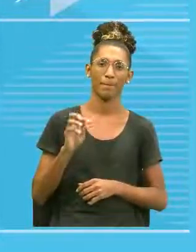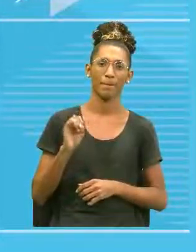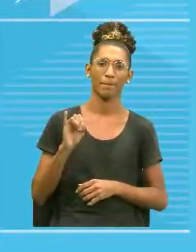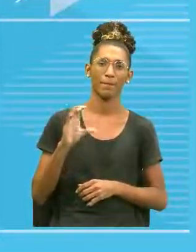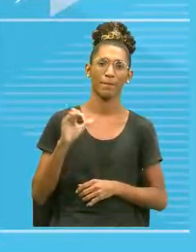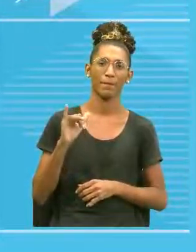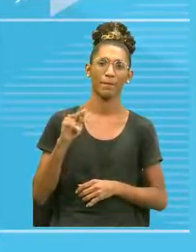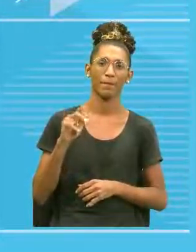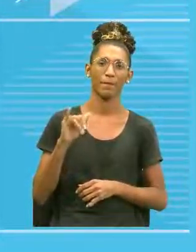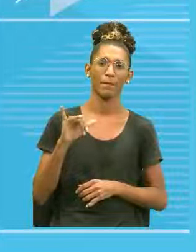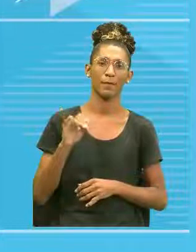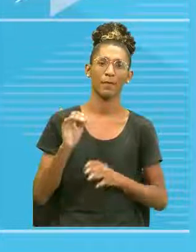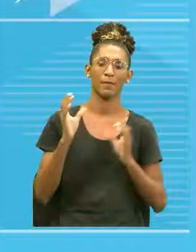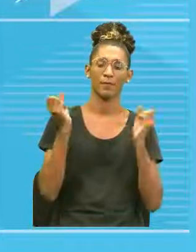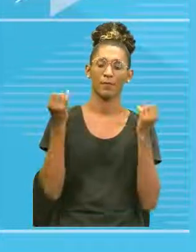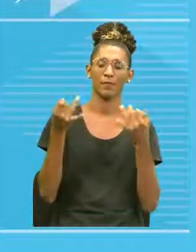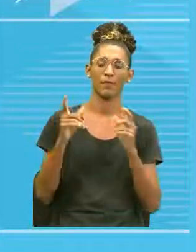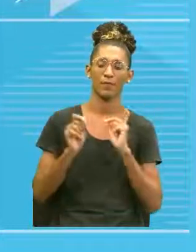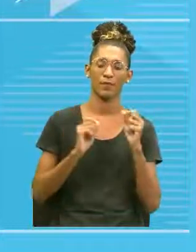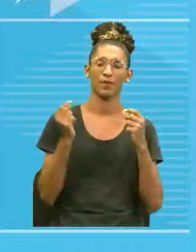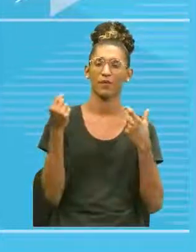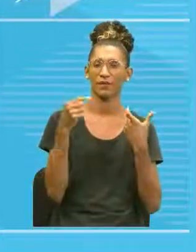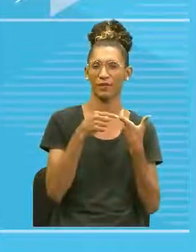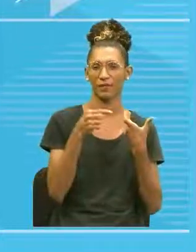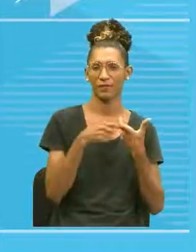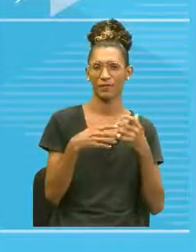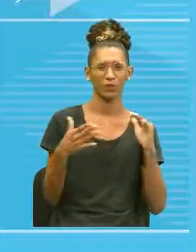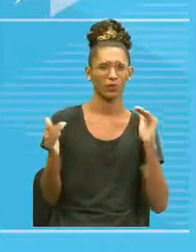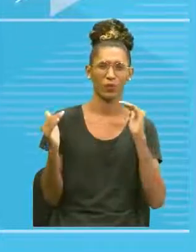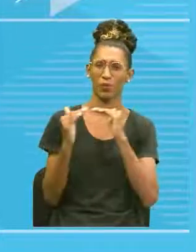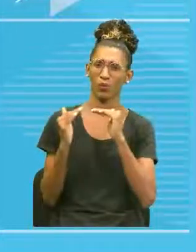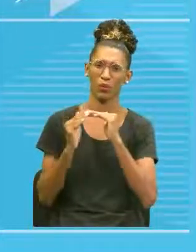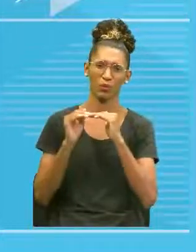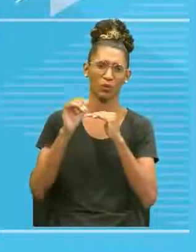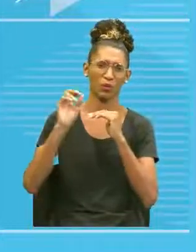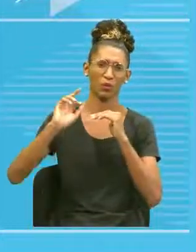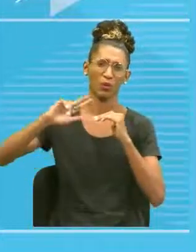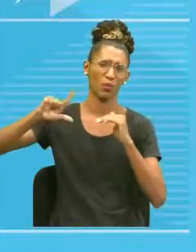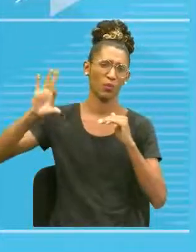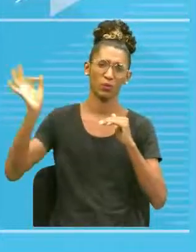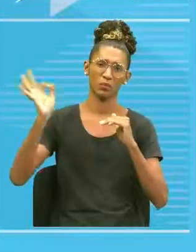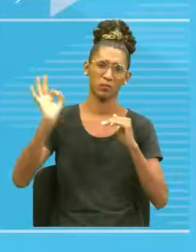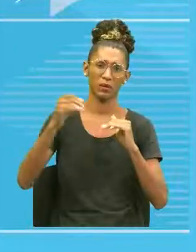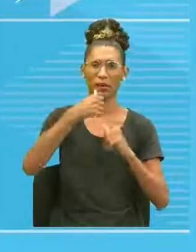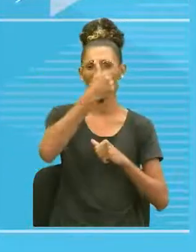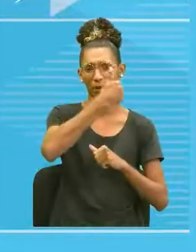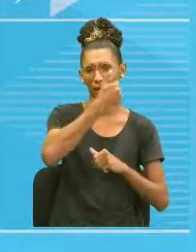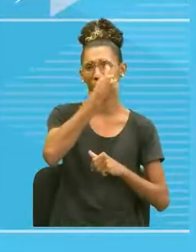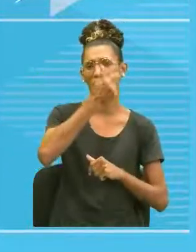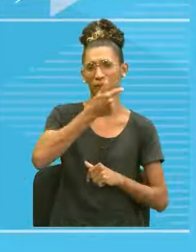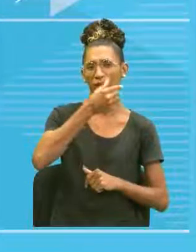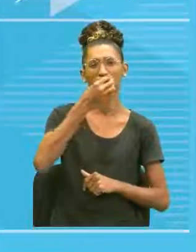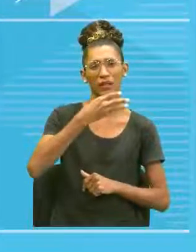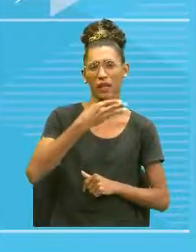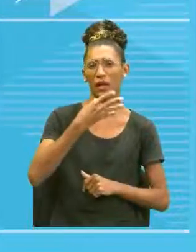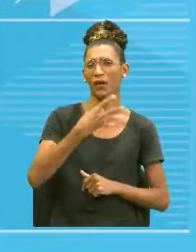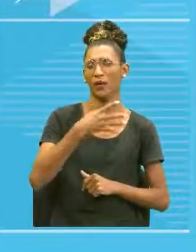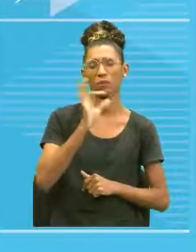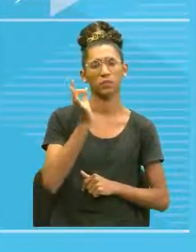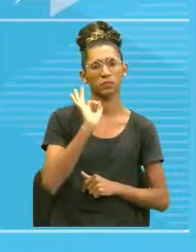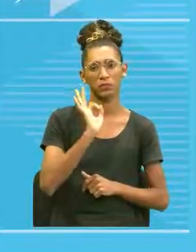eu tô dizendo que ele não concorda com ninguém e ele não vai estar em primeira pessoa segunda pessoa terceira